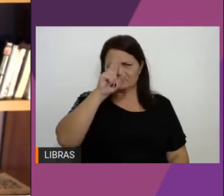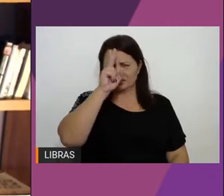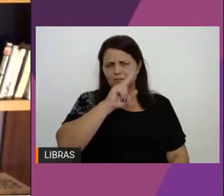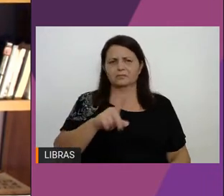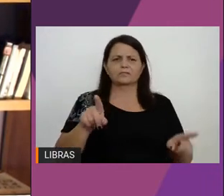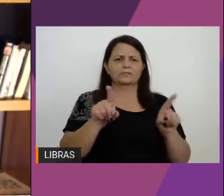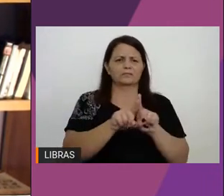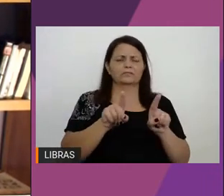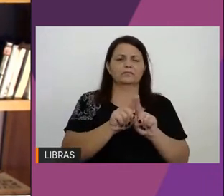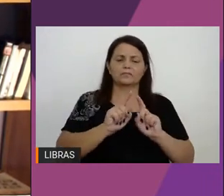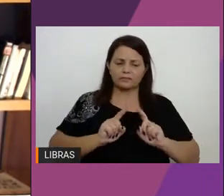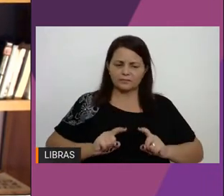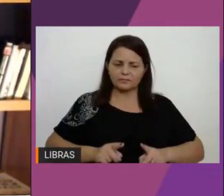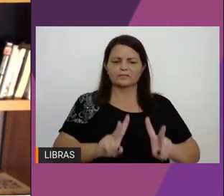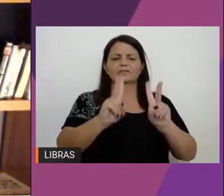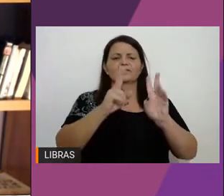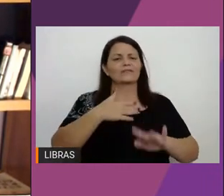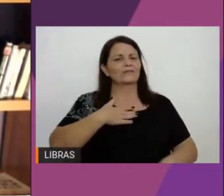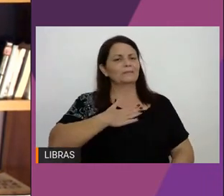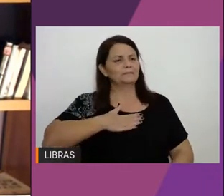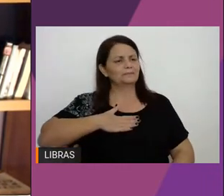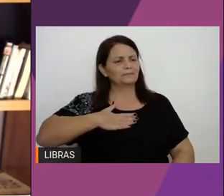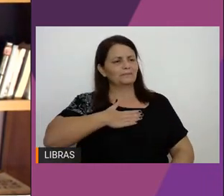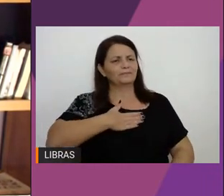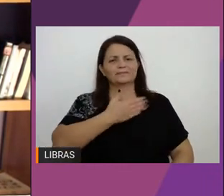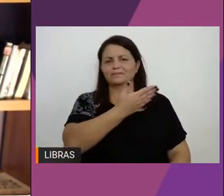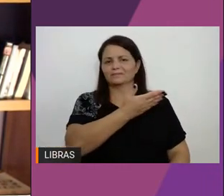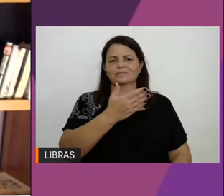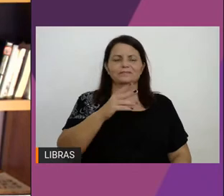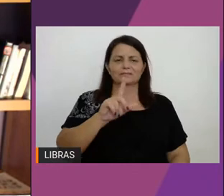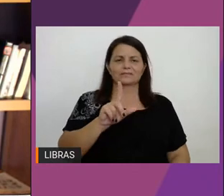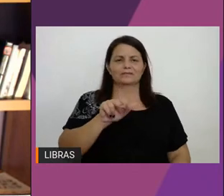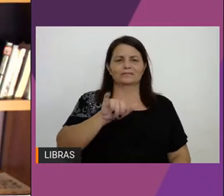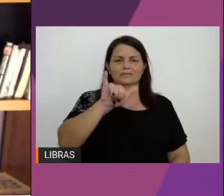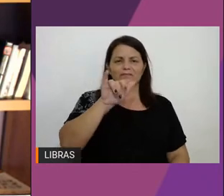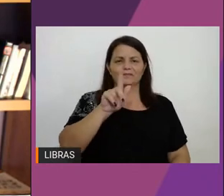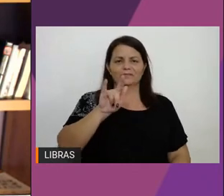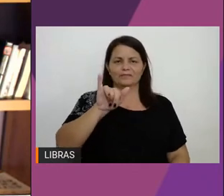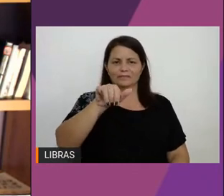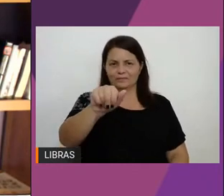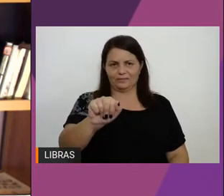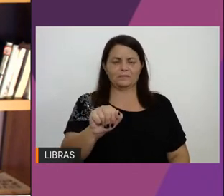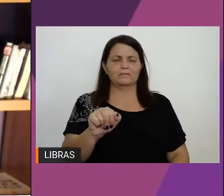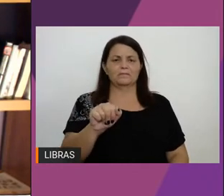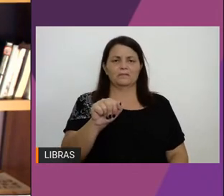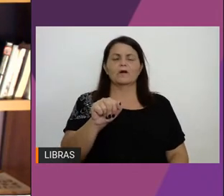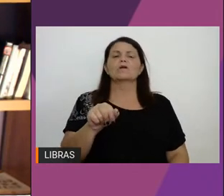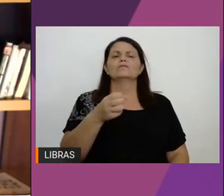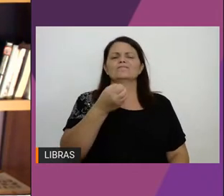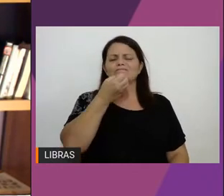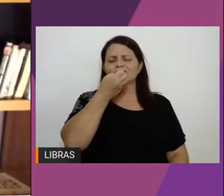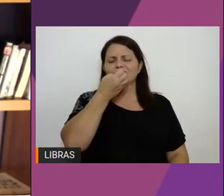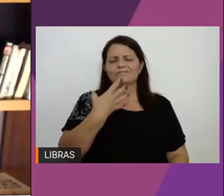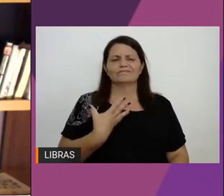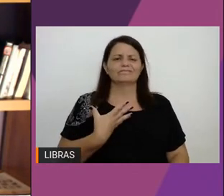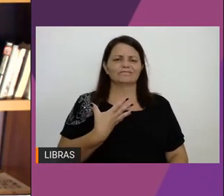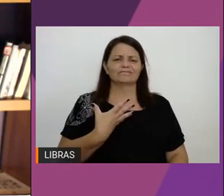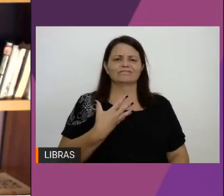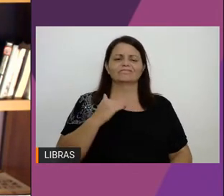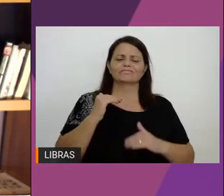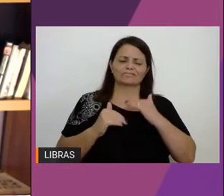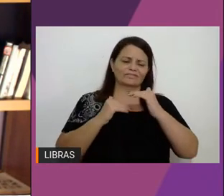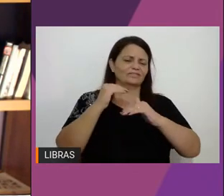é sempre um prazer enorme ouvir a Lígia né ah e Que bom que